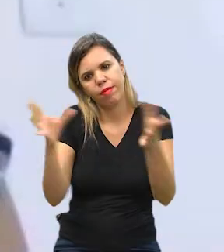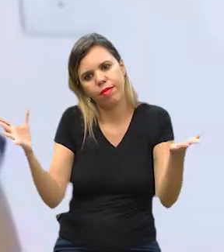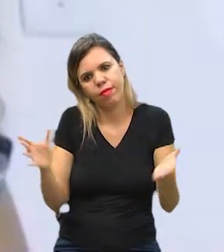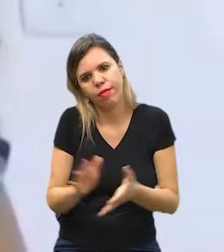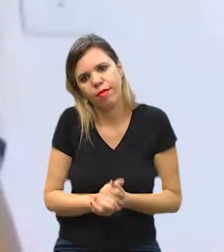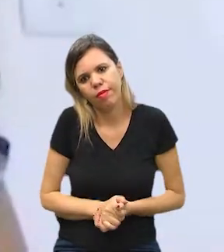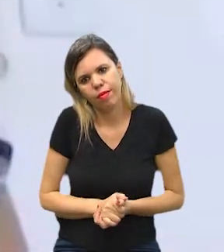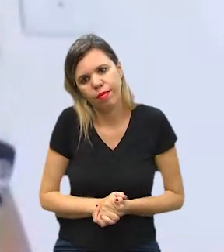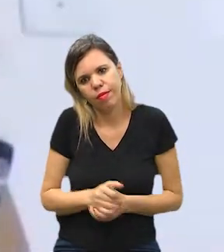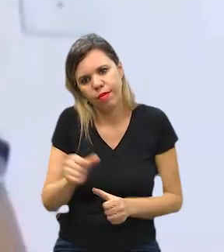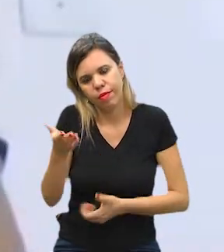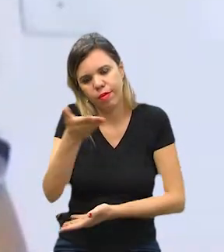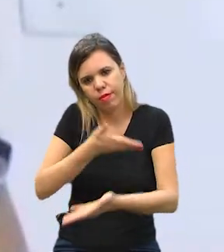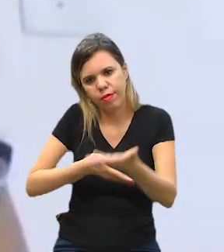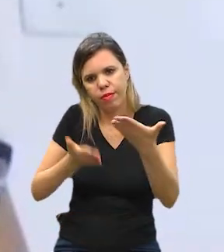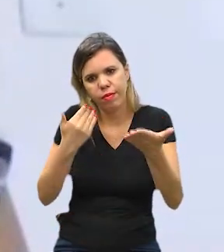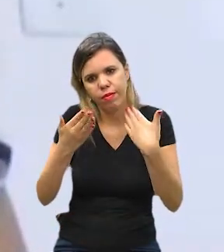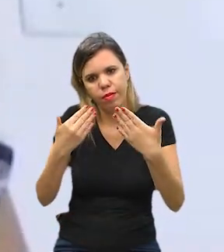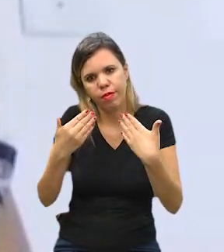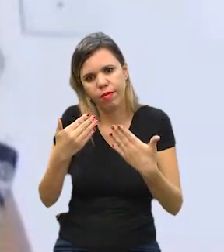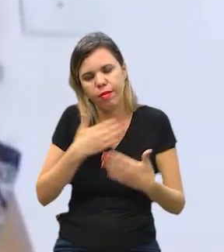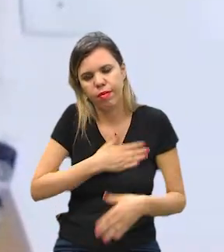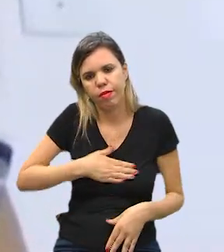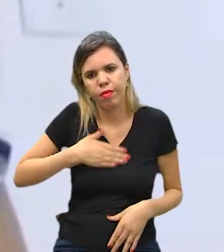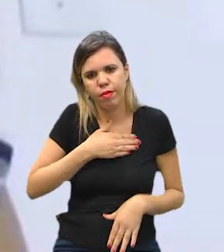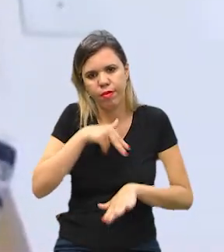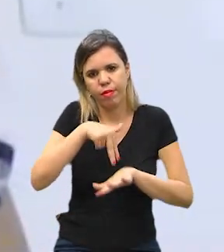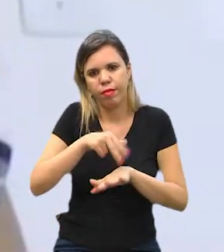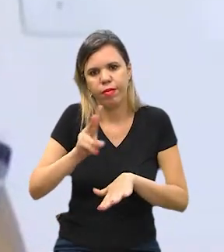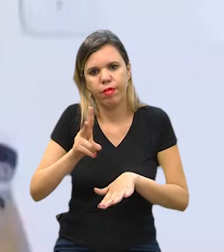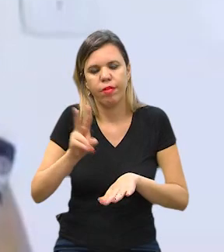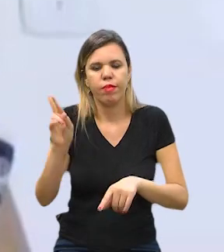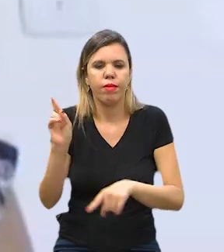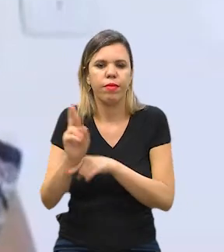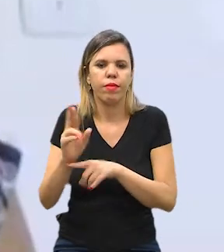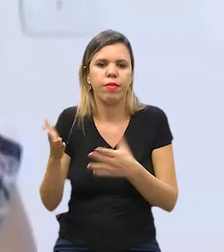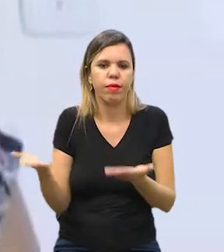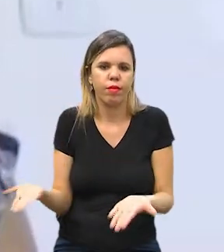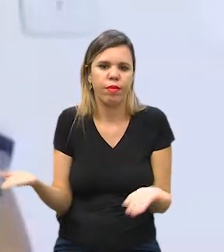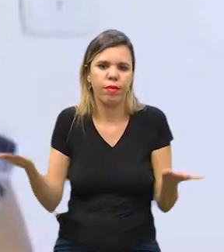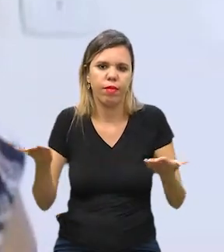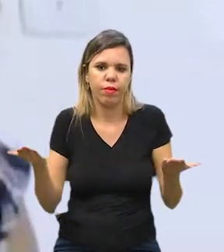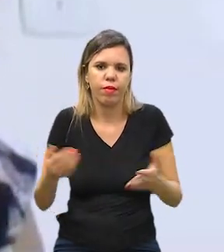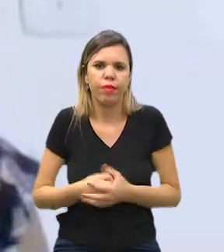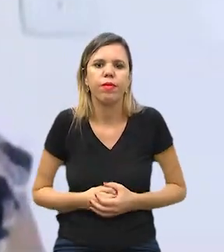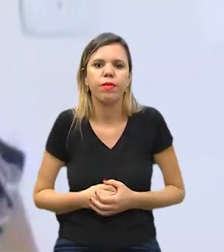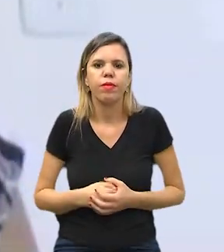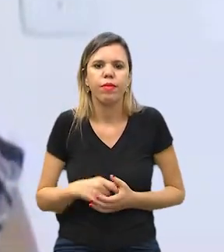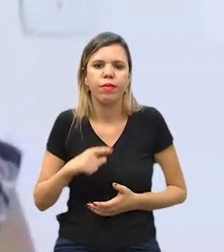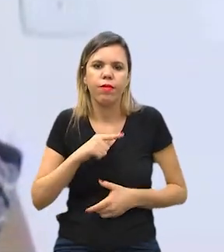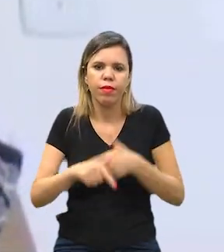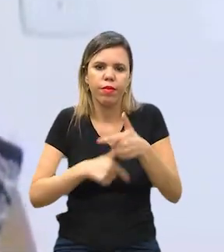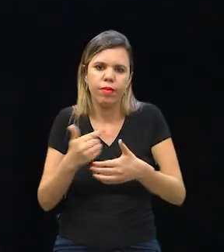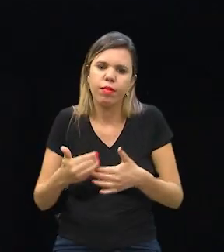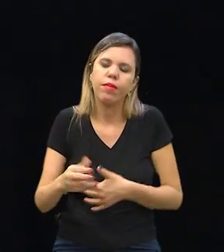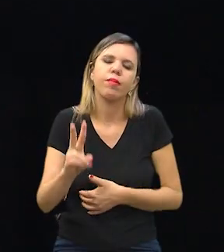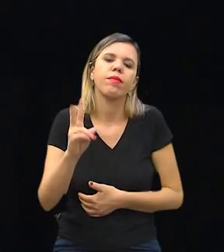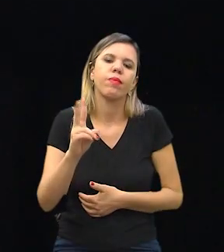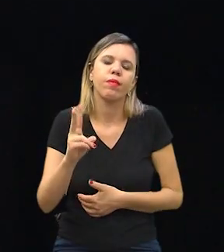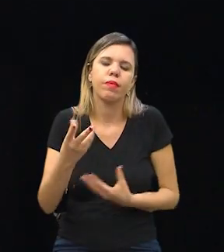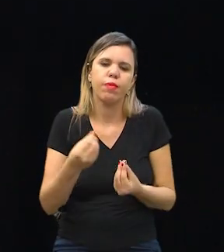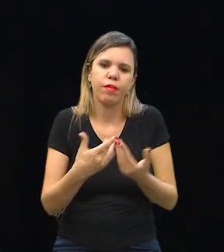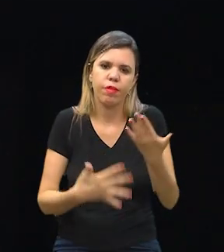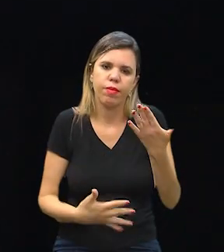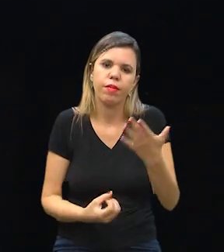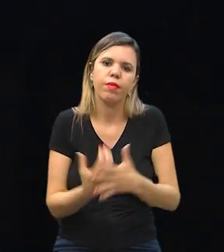dia. Obrigada, a gente está sempre à disposição para trocar, conversar. Para nós é um privilégio ter essa representação aqui hoje, e a gente tem